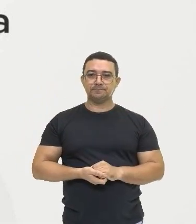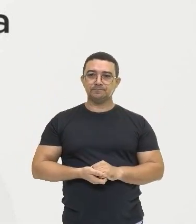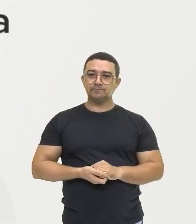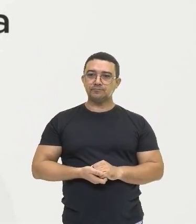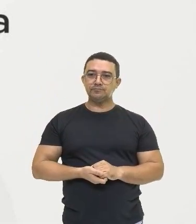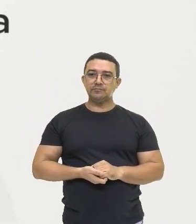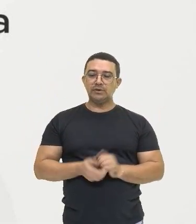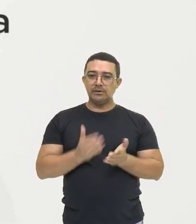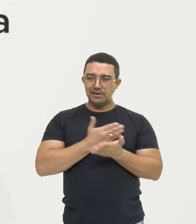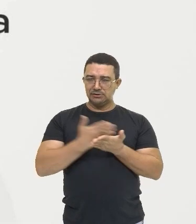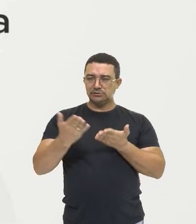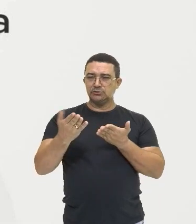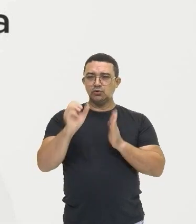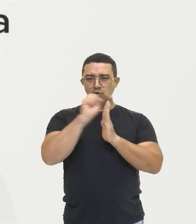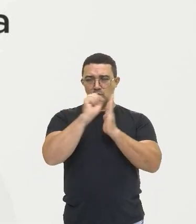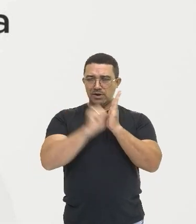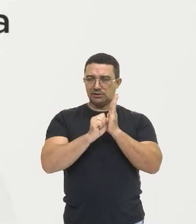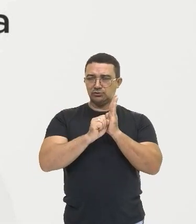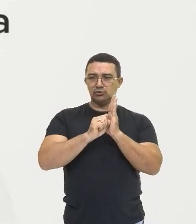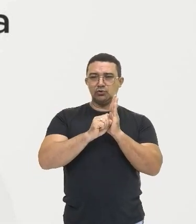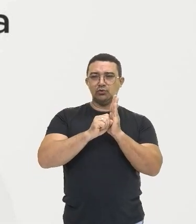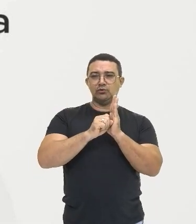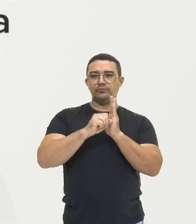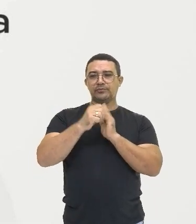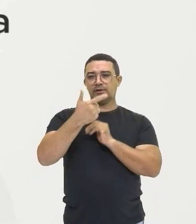início do século XX, nós tínhamos aí